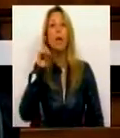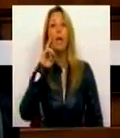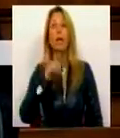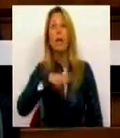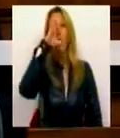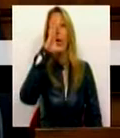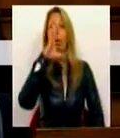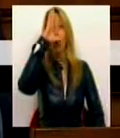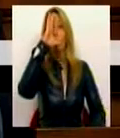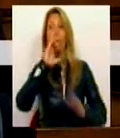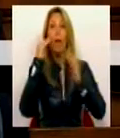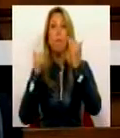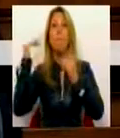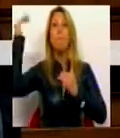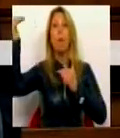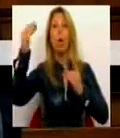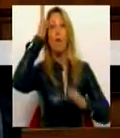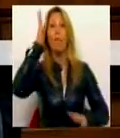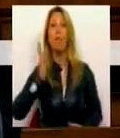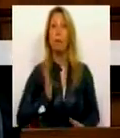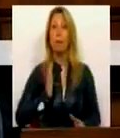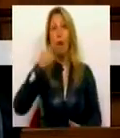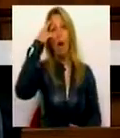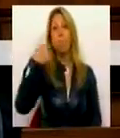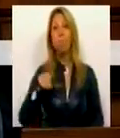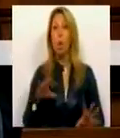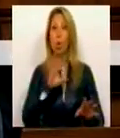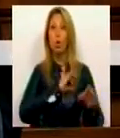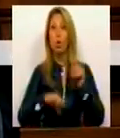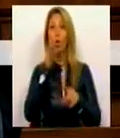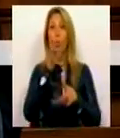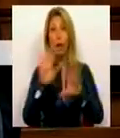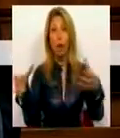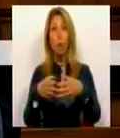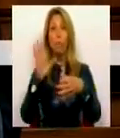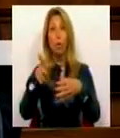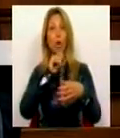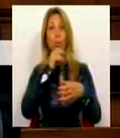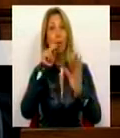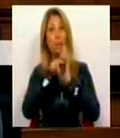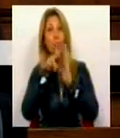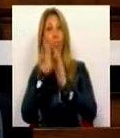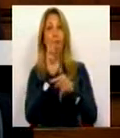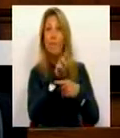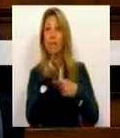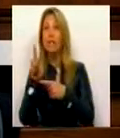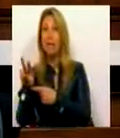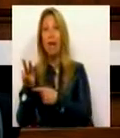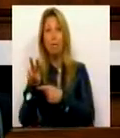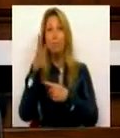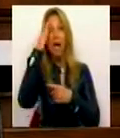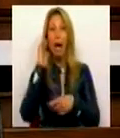Forças Armadas, que aliás sei que os senhores deputados da Comissão tiveram ocasião de visitar, e suponho que tenham ficado impressionados, como eu